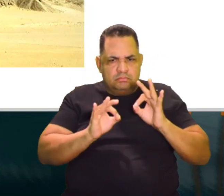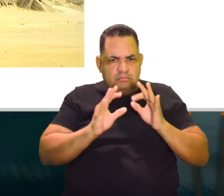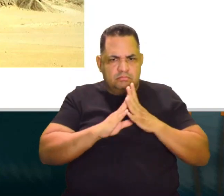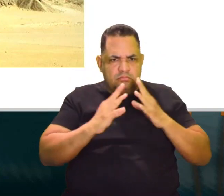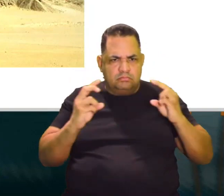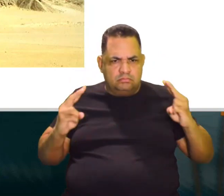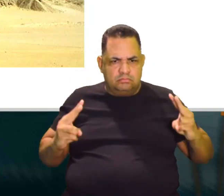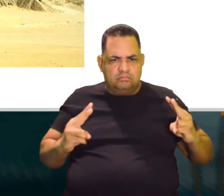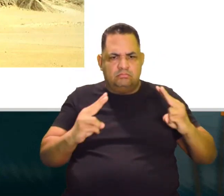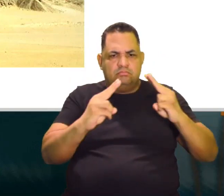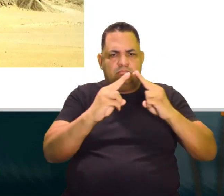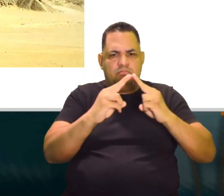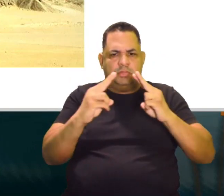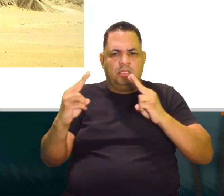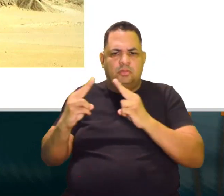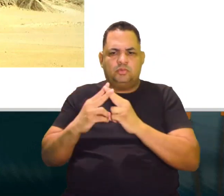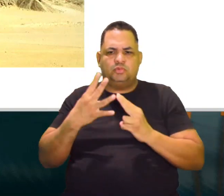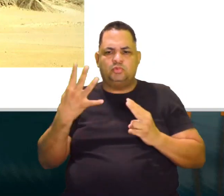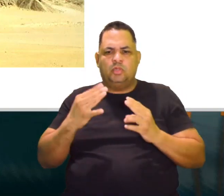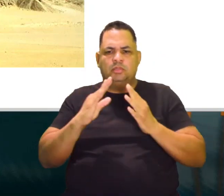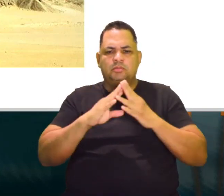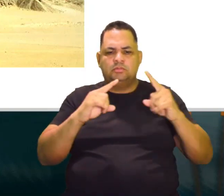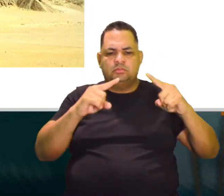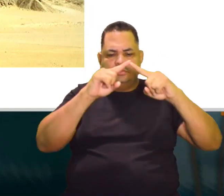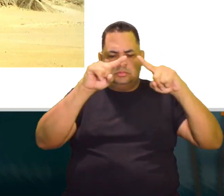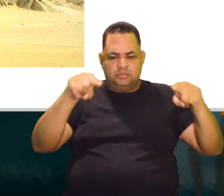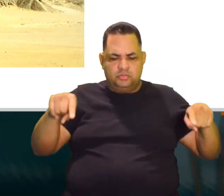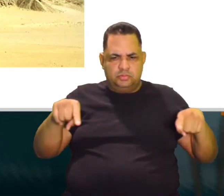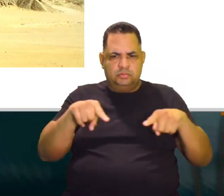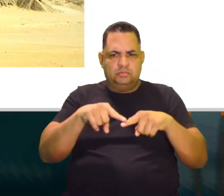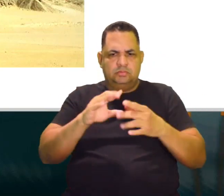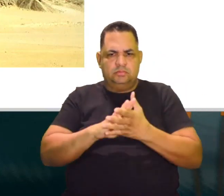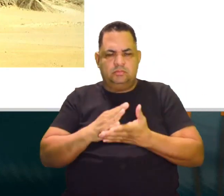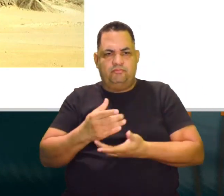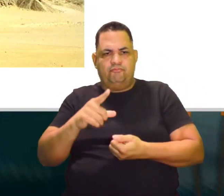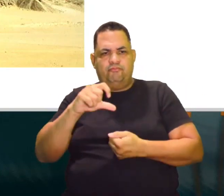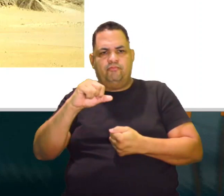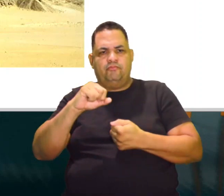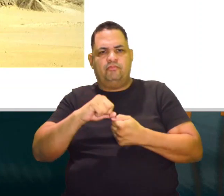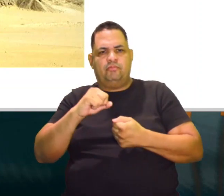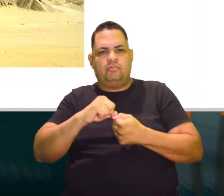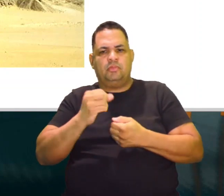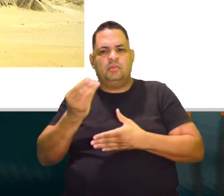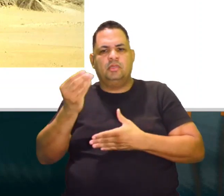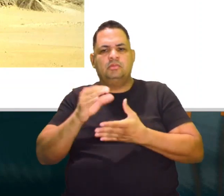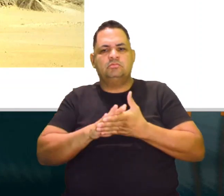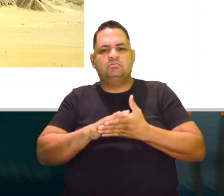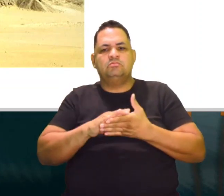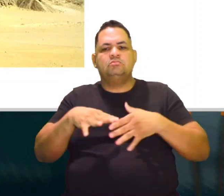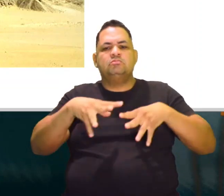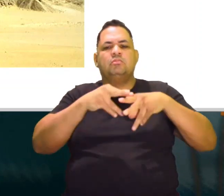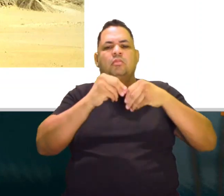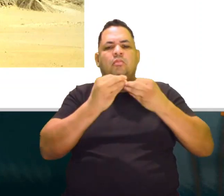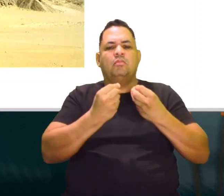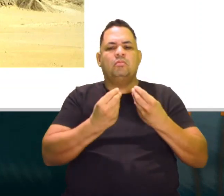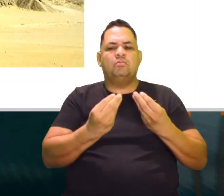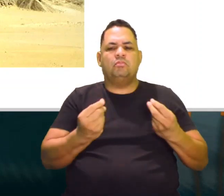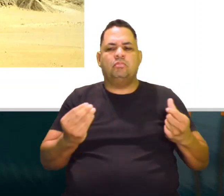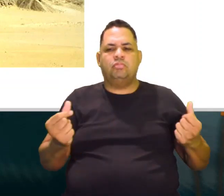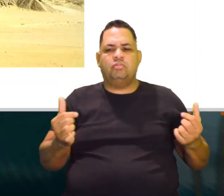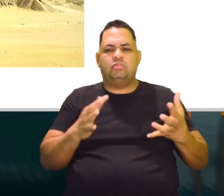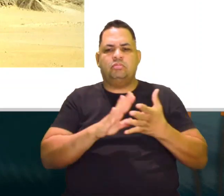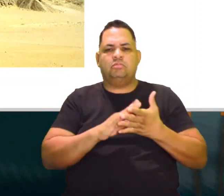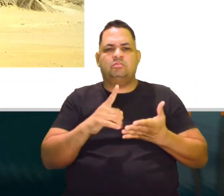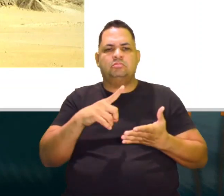nesses lados das pirâmides, né? Interessante, feito aí no meio da areia, né? Não afundou, ou